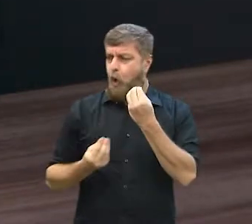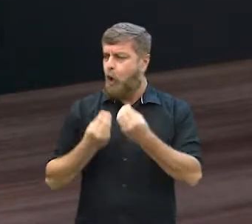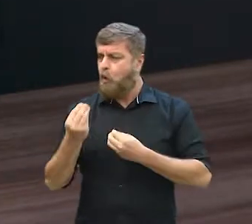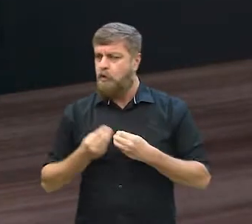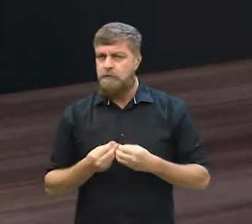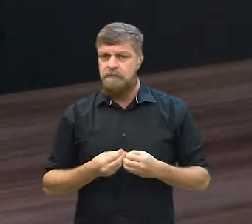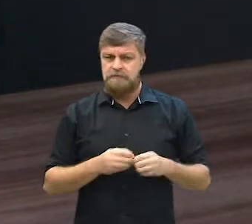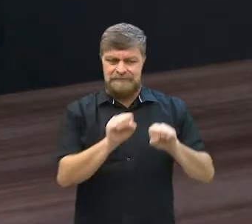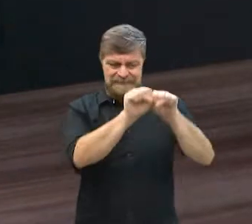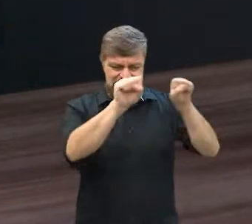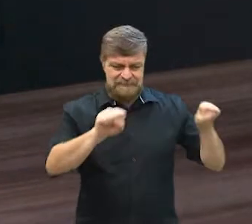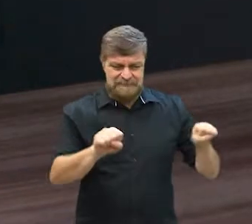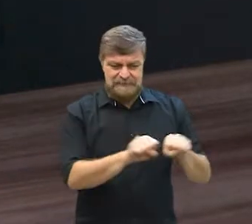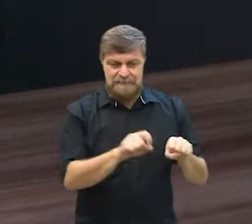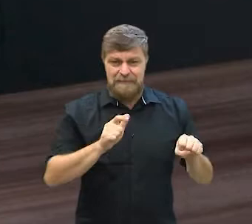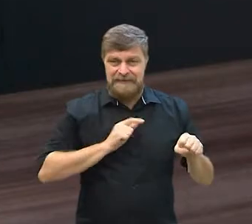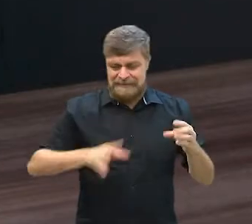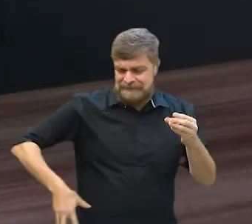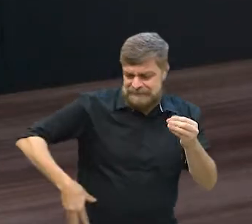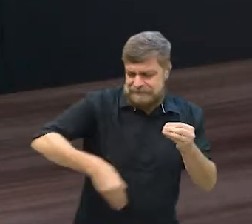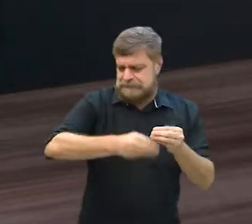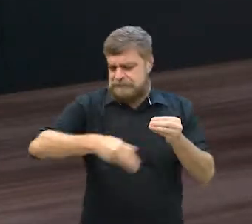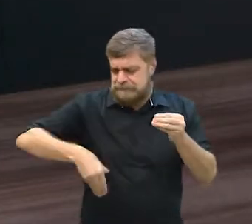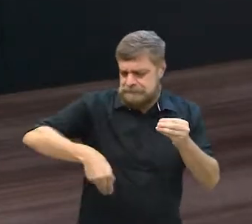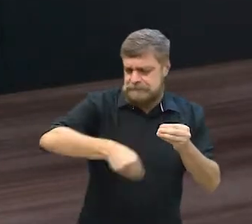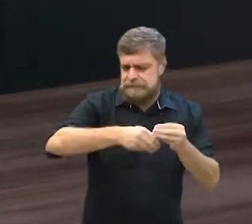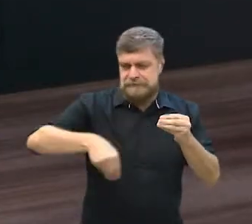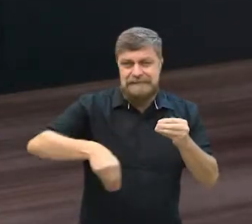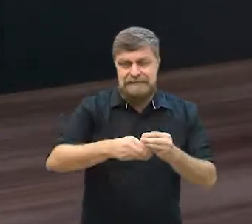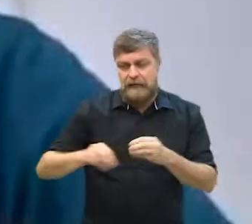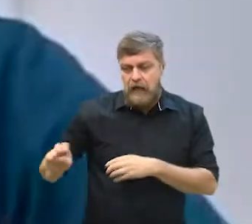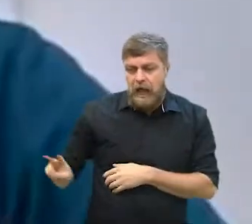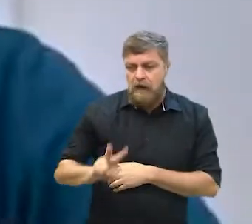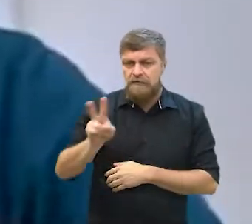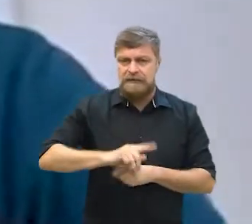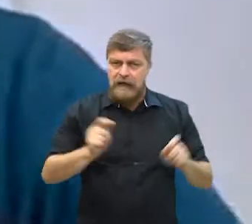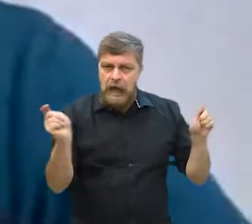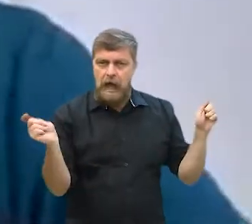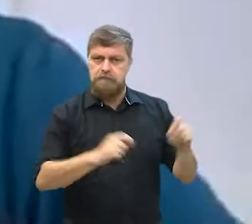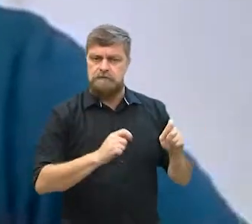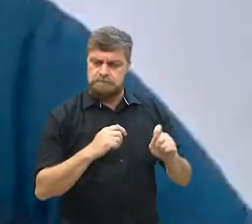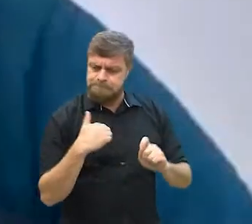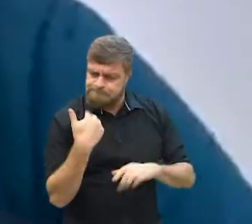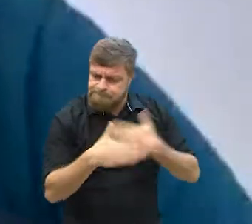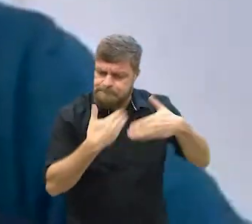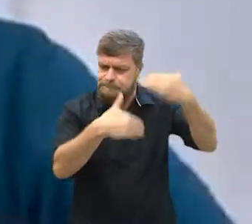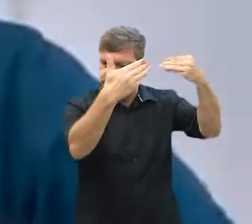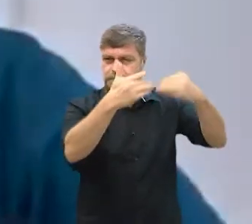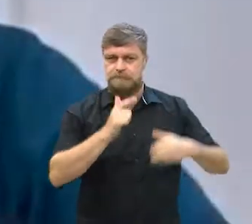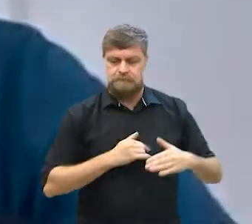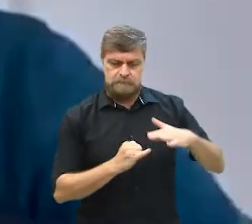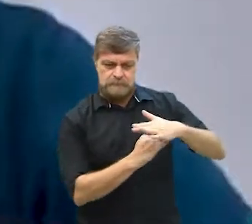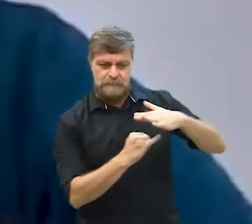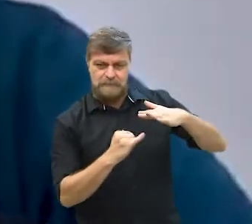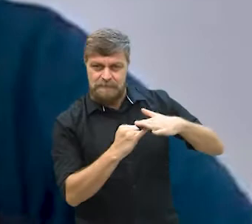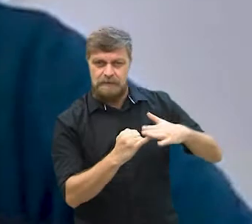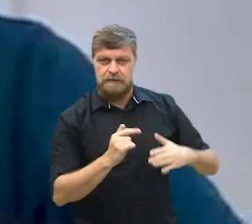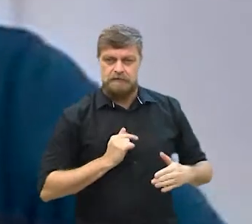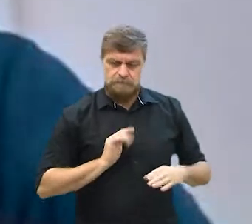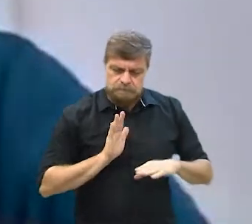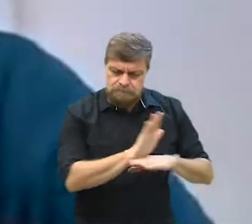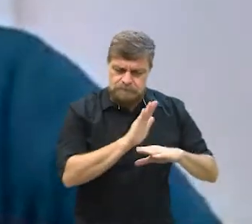assim, de prover o serviço, mas agregando valor, né? Agregando, potencializando o negócio das